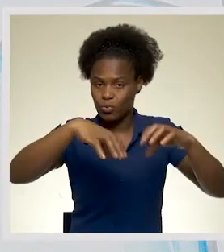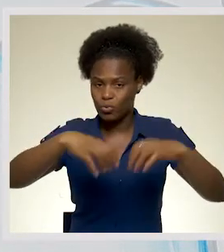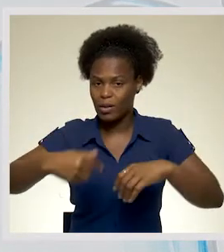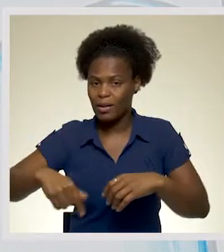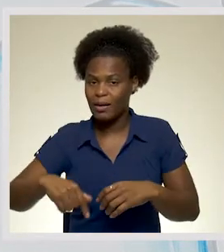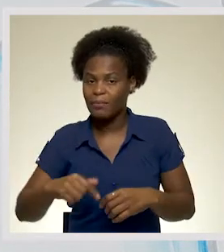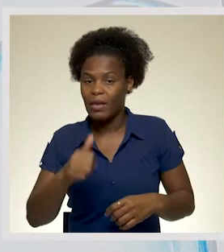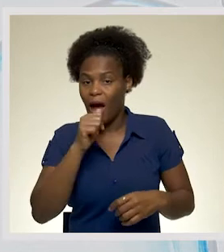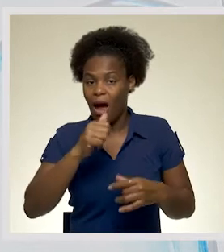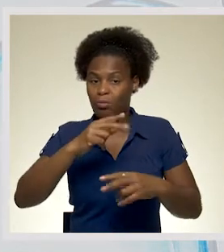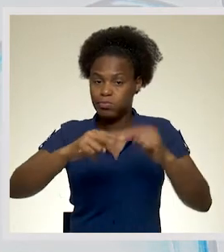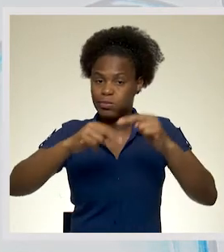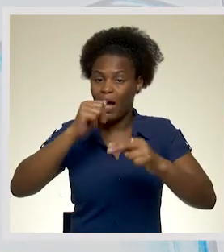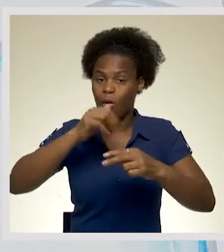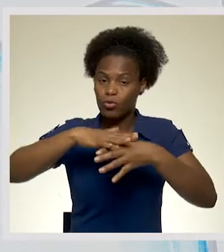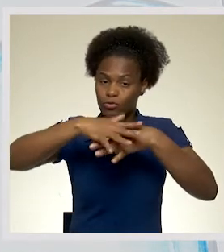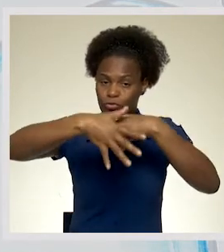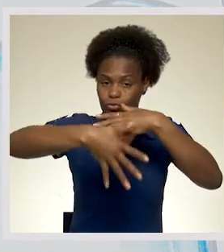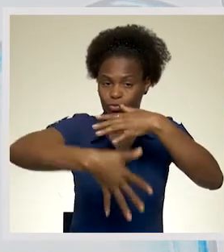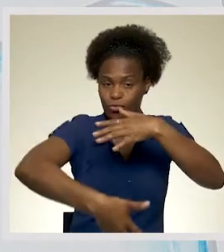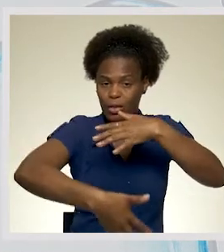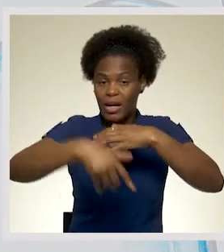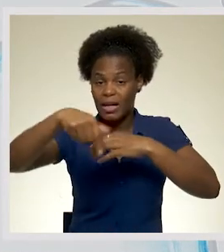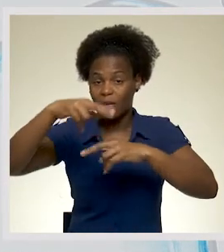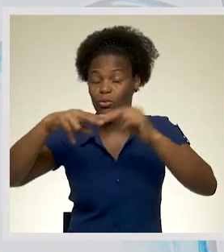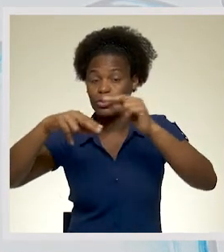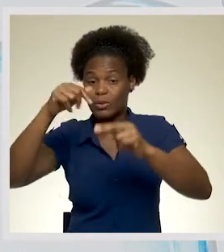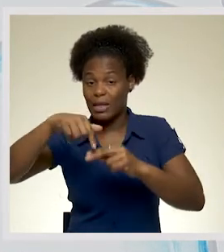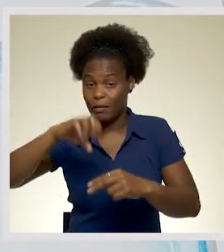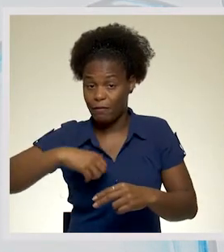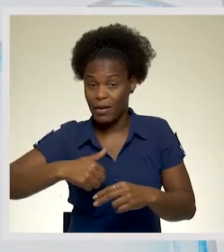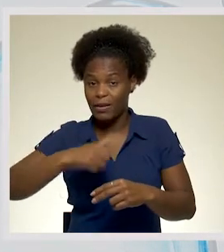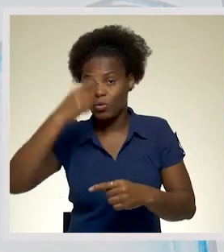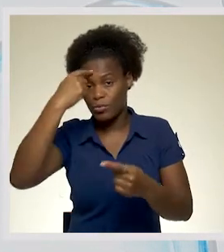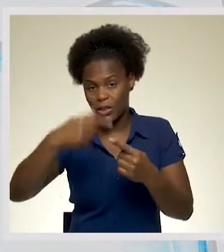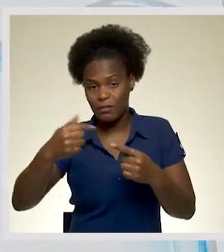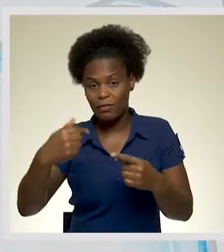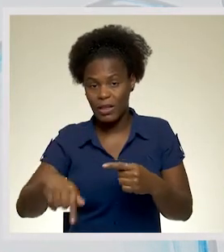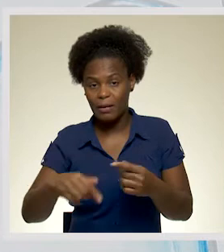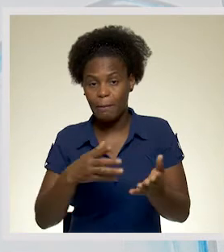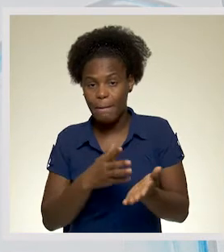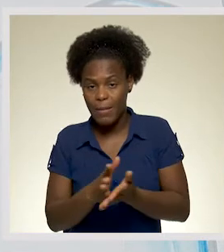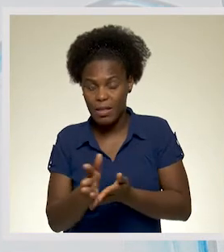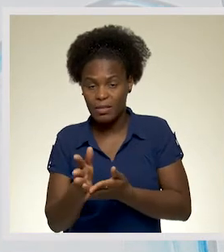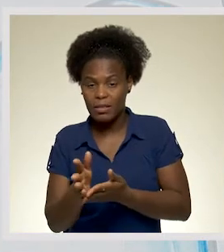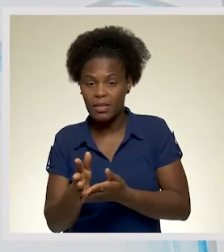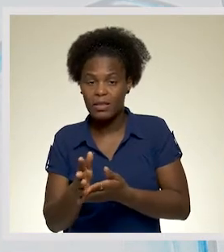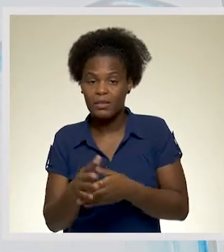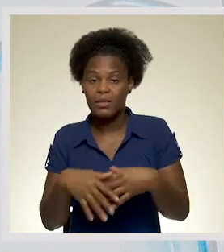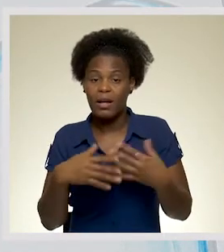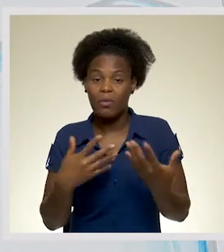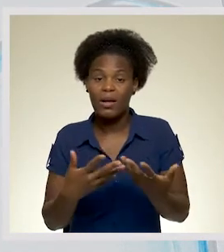as barragens construídas no nosso país têm este objetivo de manter a